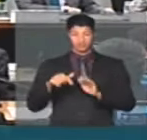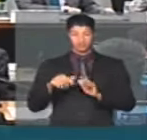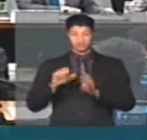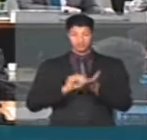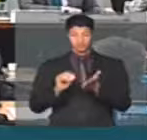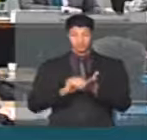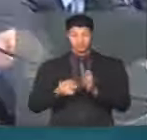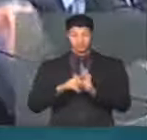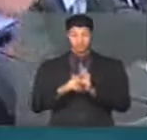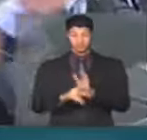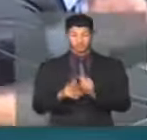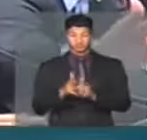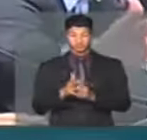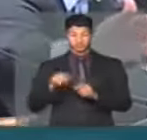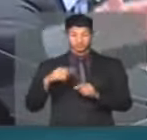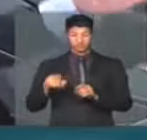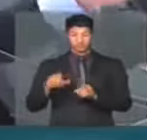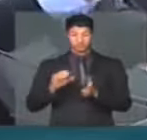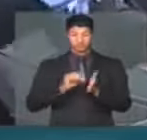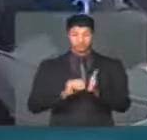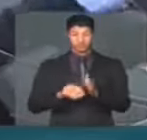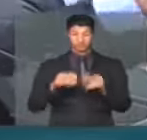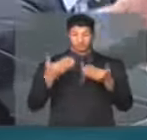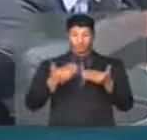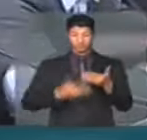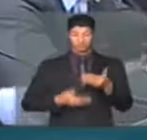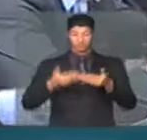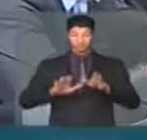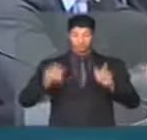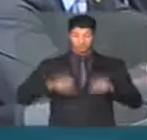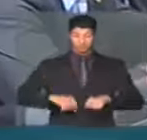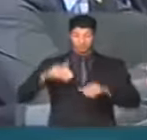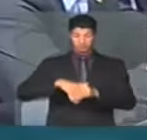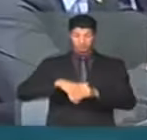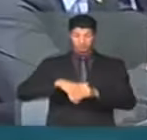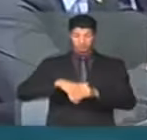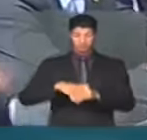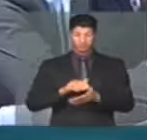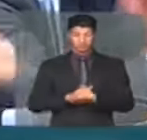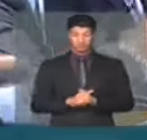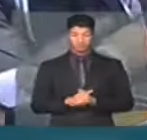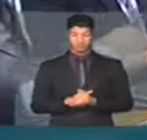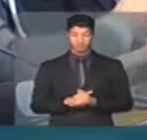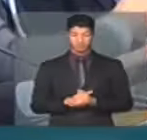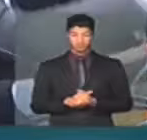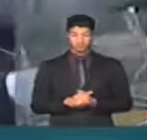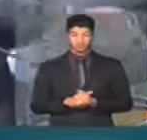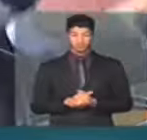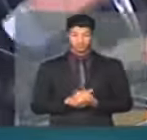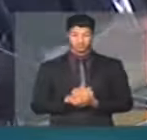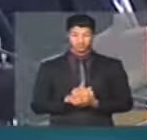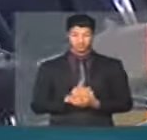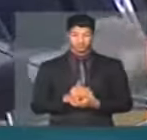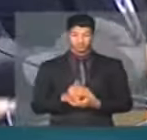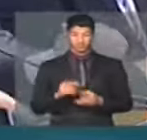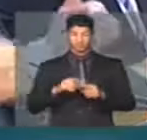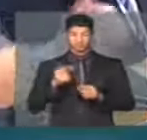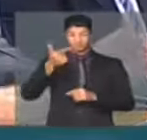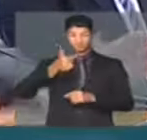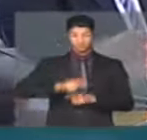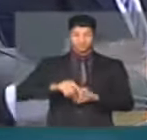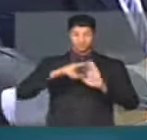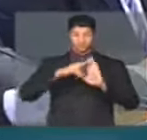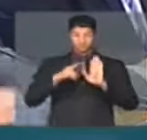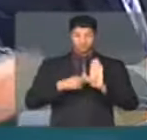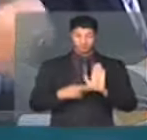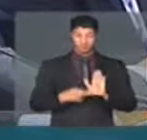é: orienta-se. Nossa, nós temos e um depois minuto da orientação, abre a possibilidade de votação. Isso é a primeira coisa. Mais uma vez